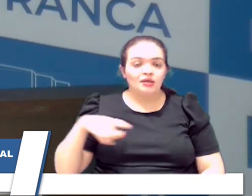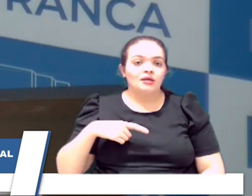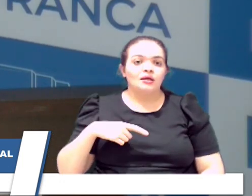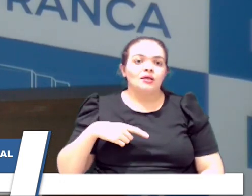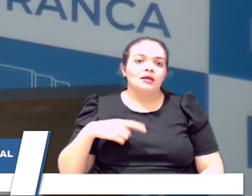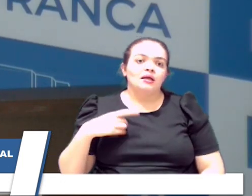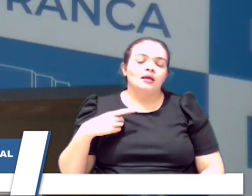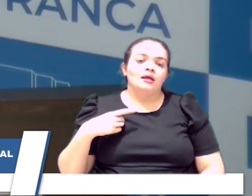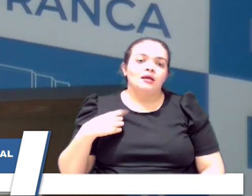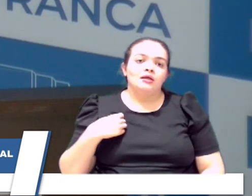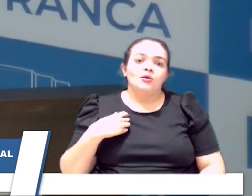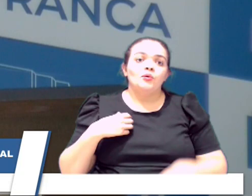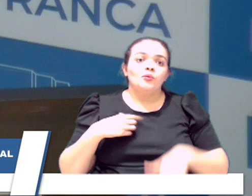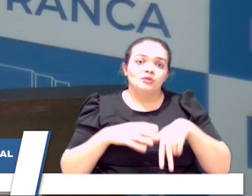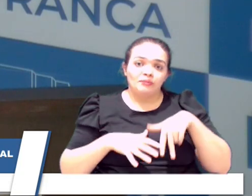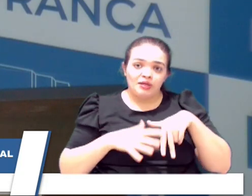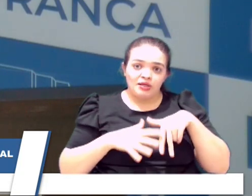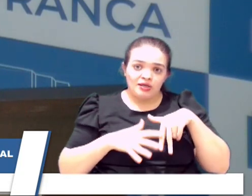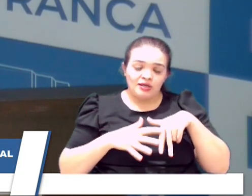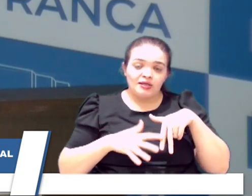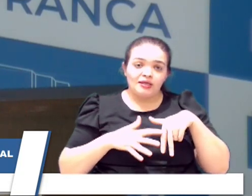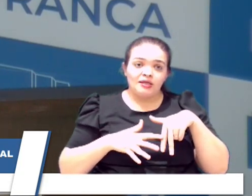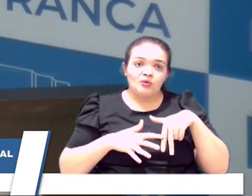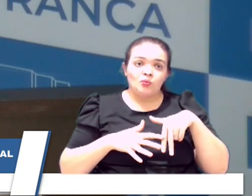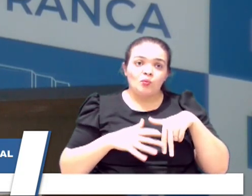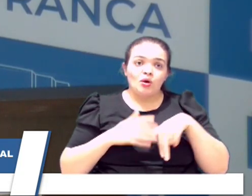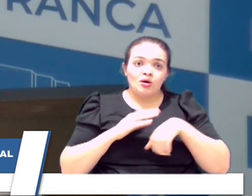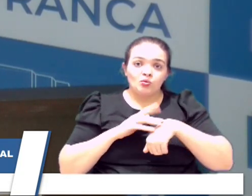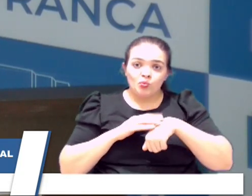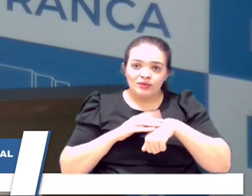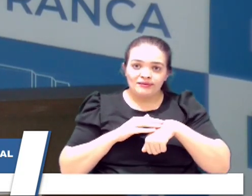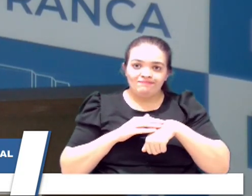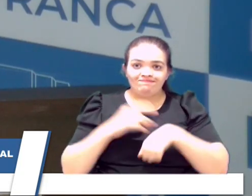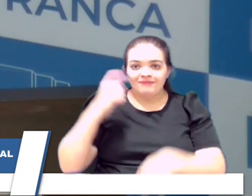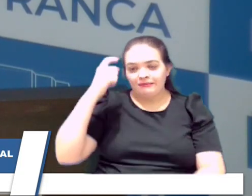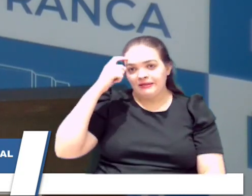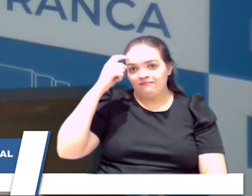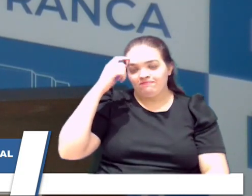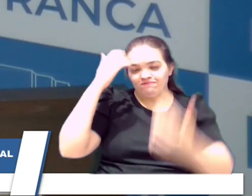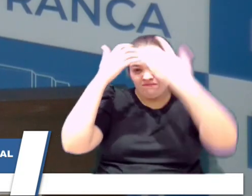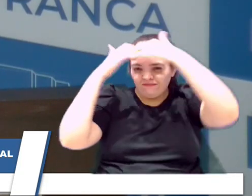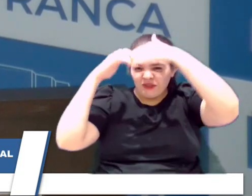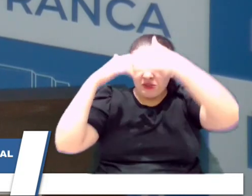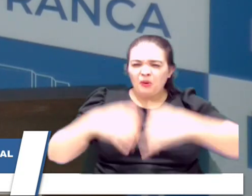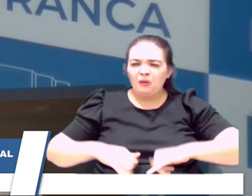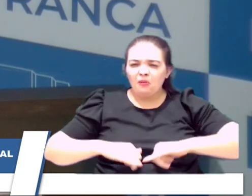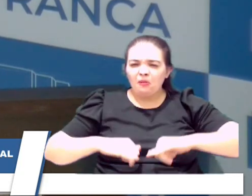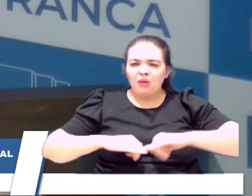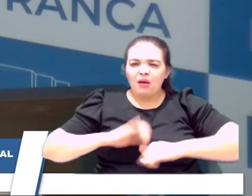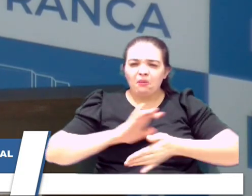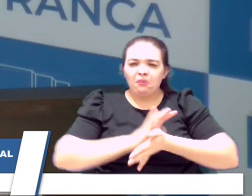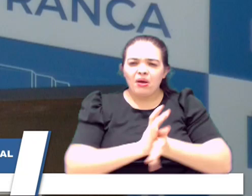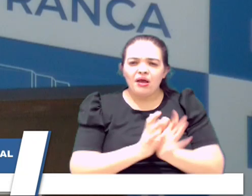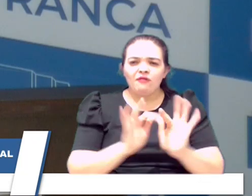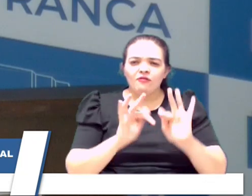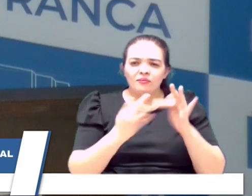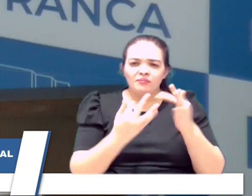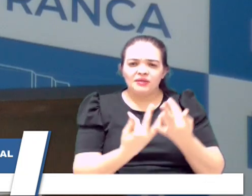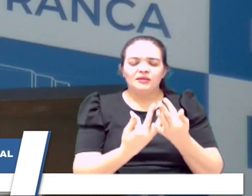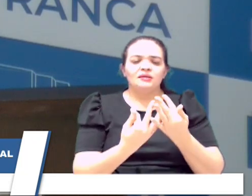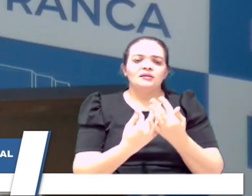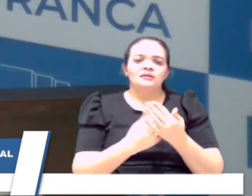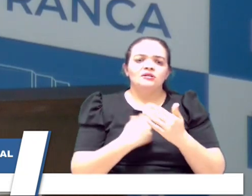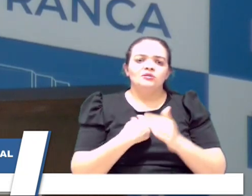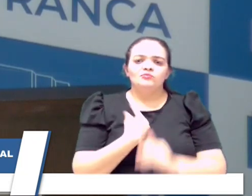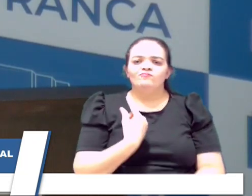nas pernas do linfedema, eu também tinha aqui. E eu sofri preconceito dos meus parentes por parte de pai, um isolamento,